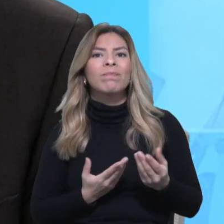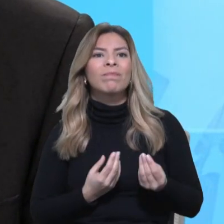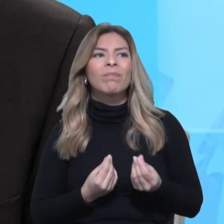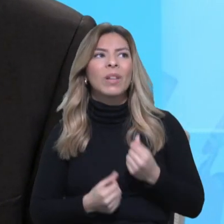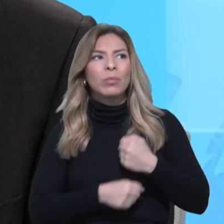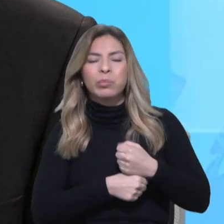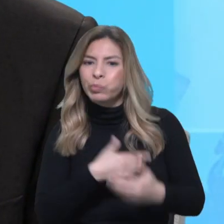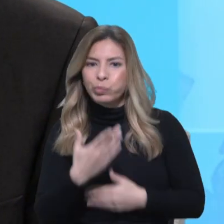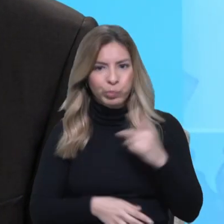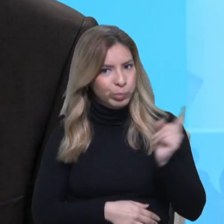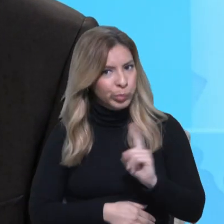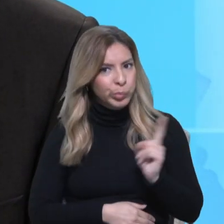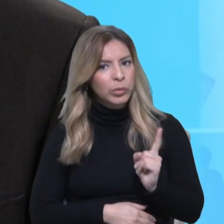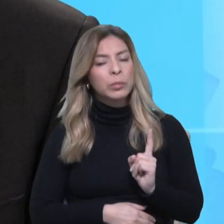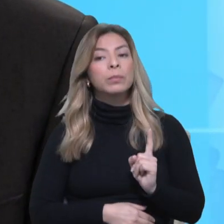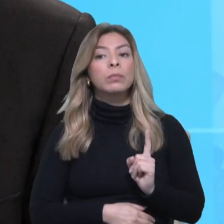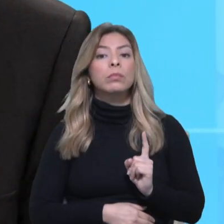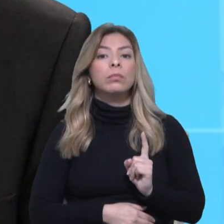inoperante e